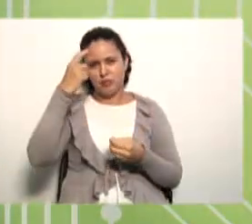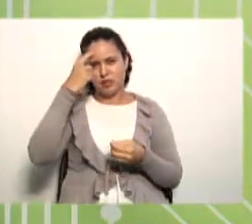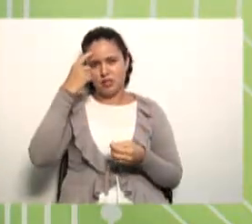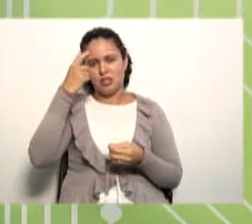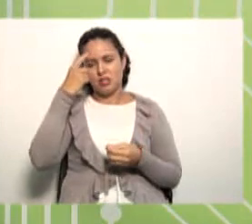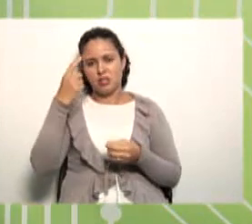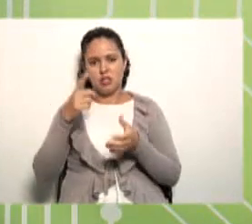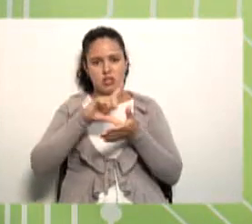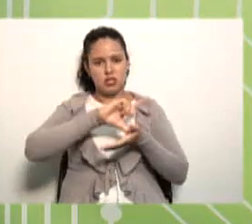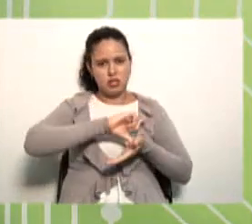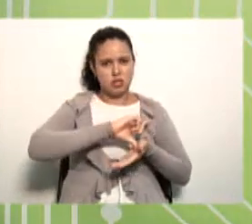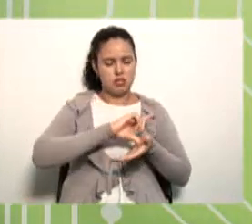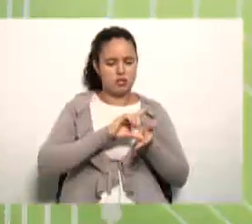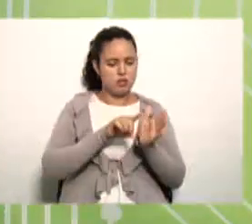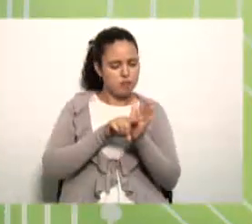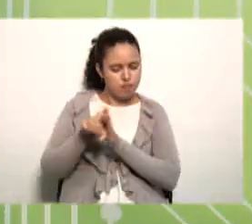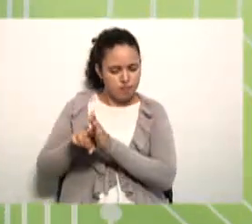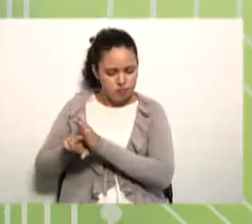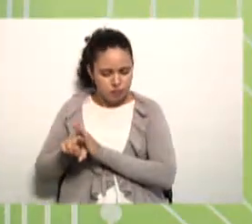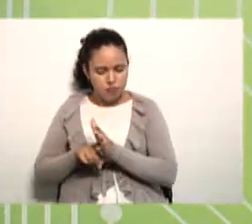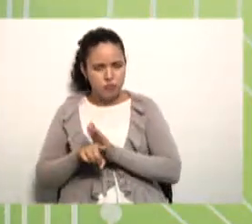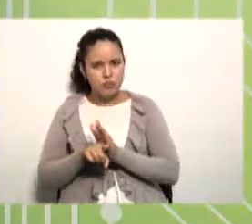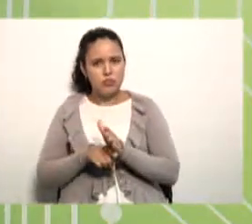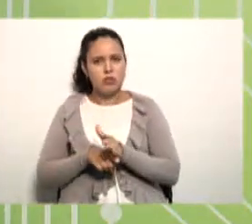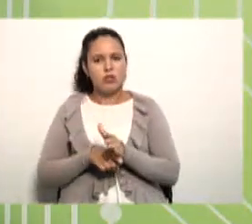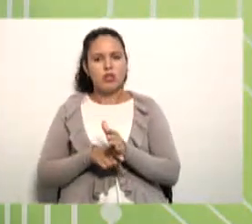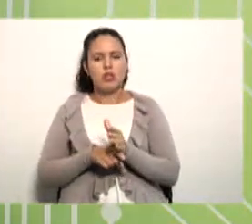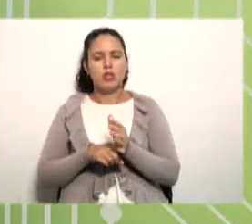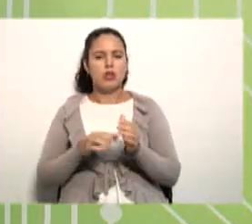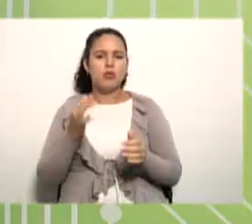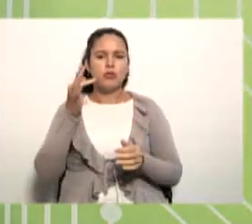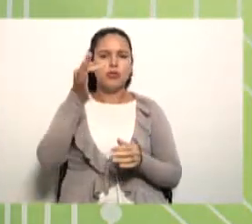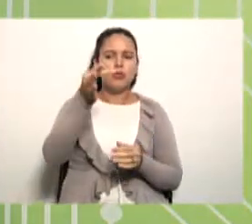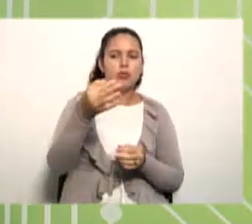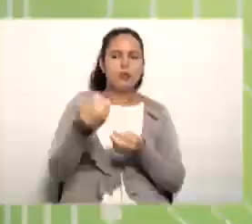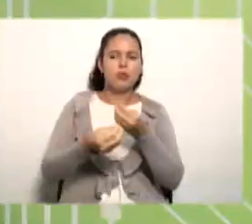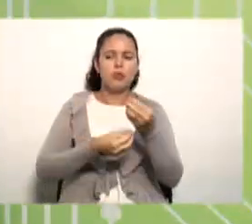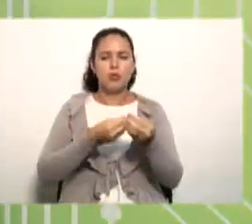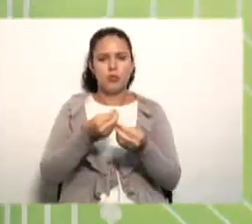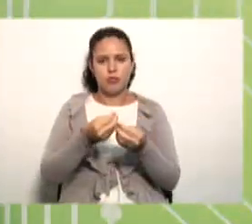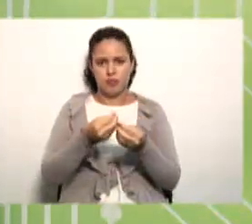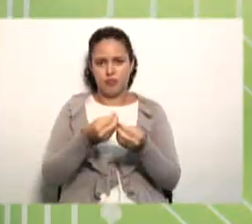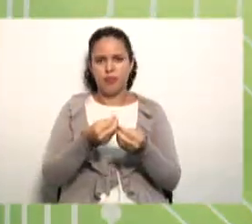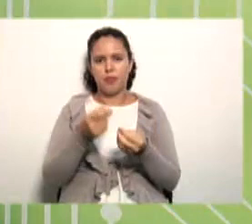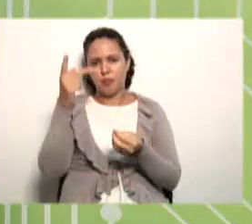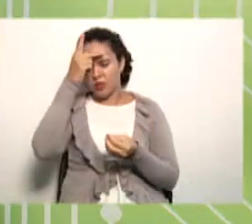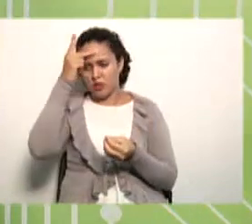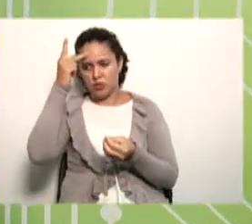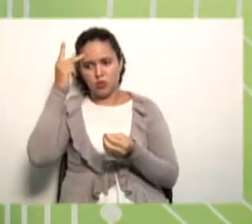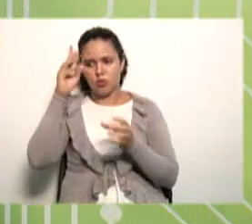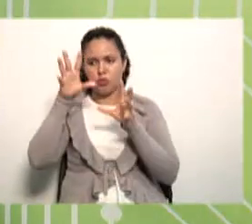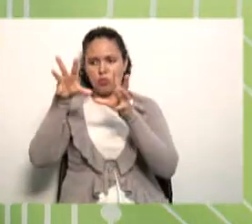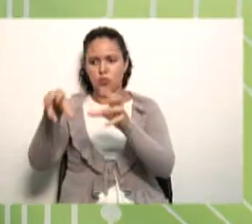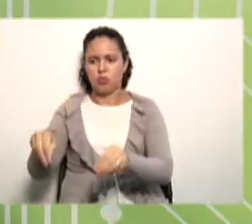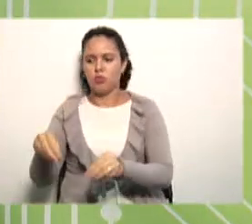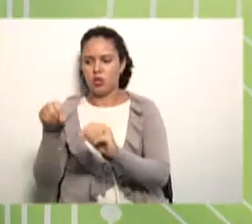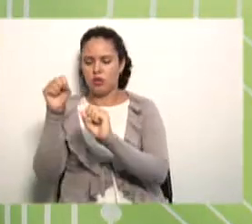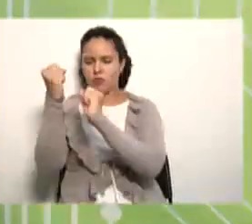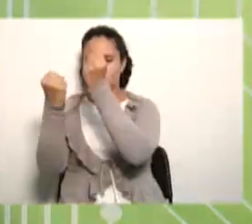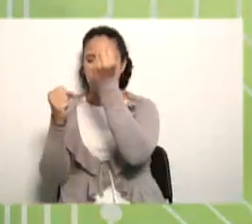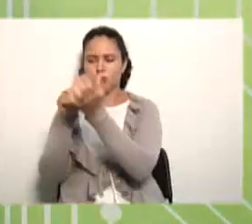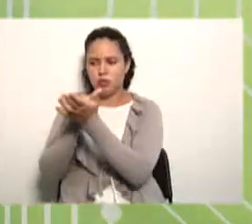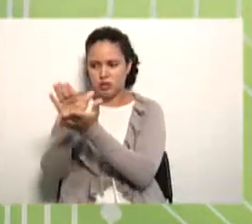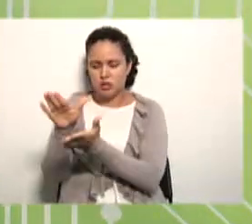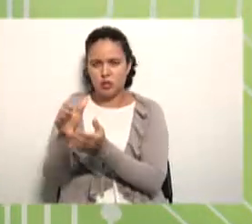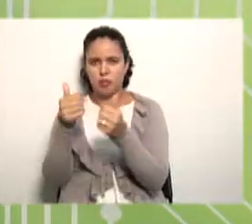exagerada, bastante extremista, pensando assim: qual é o resultado se eu trocar todas as pessoas por computadores dentro da minha fábrica?